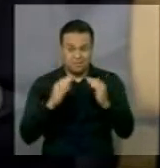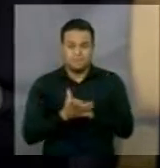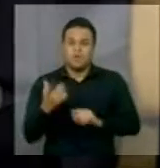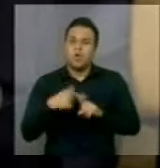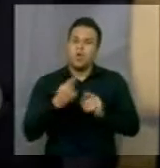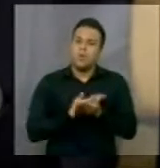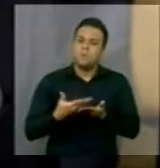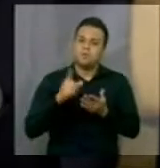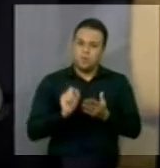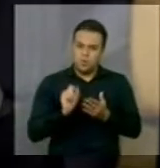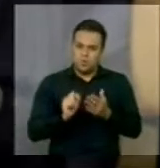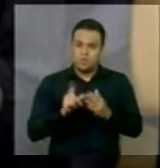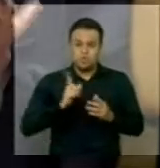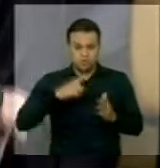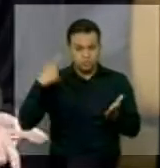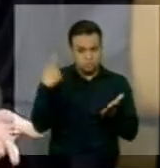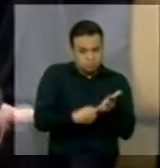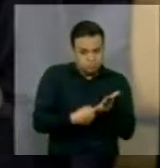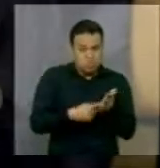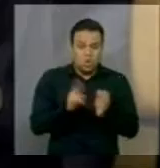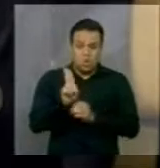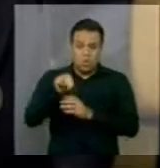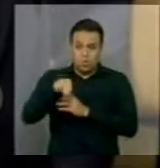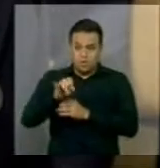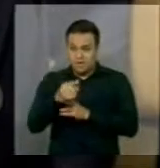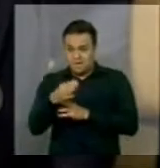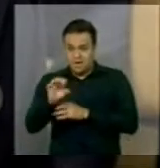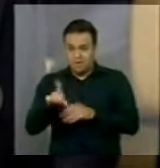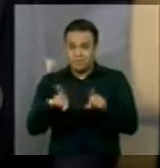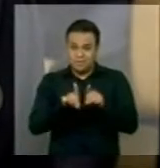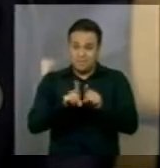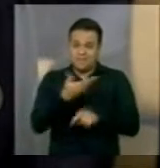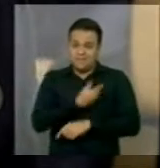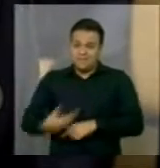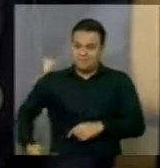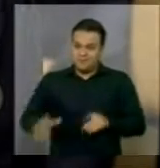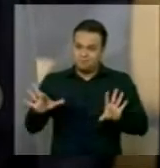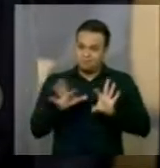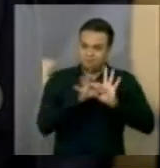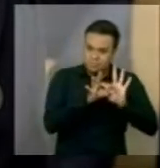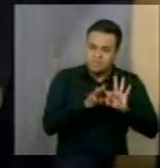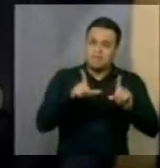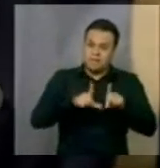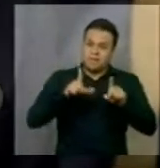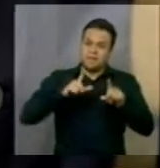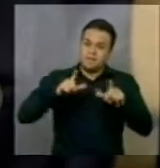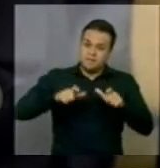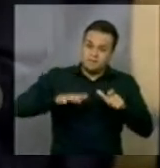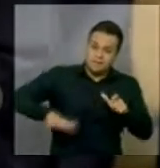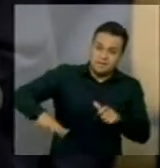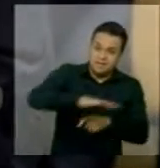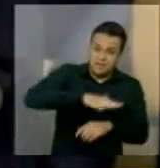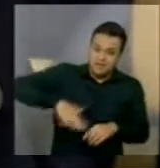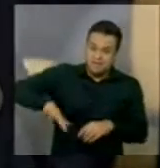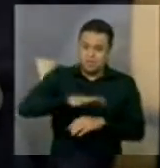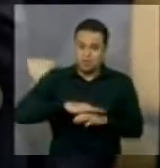um termo de cooperação firmado entre a União e os Estados, no âmbito dos quais se tem aí territórios abrangidos pela